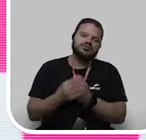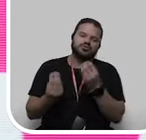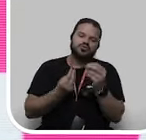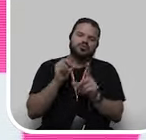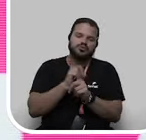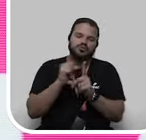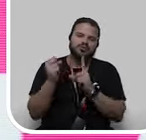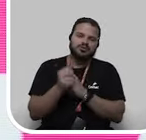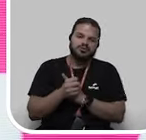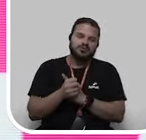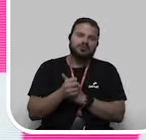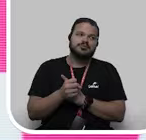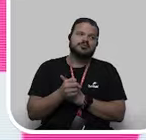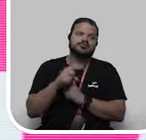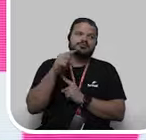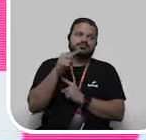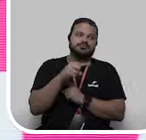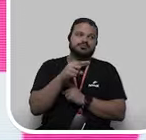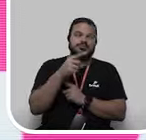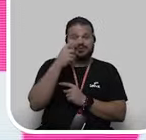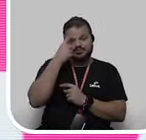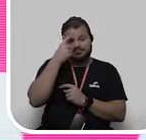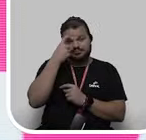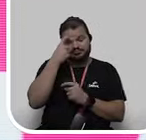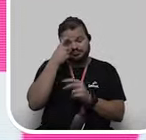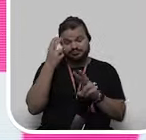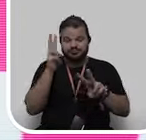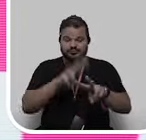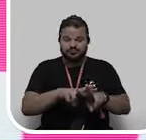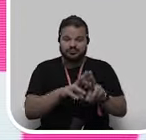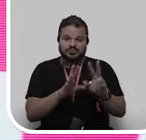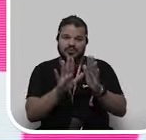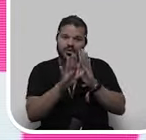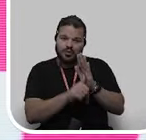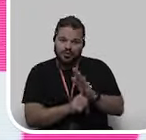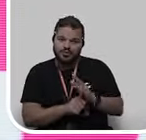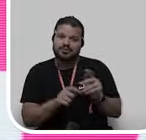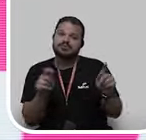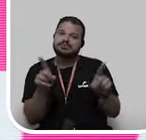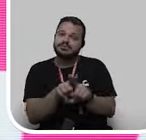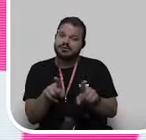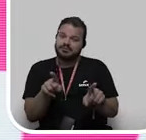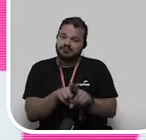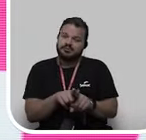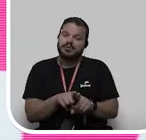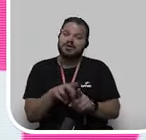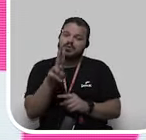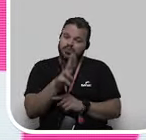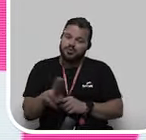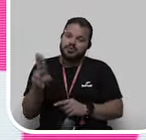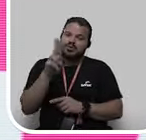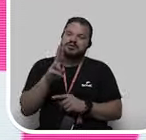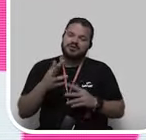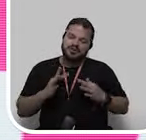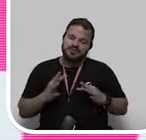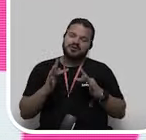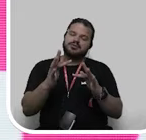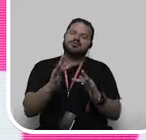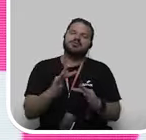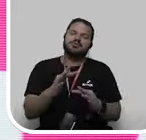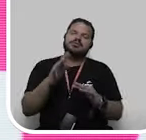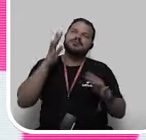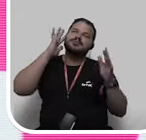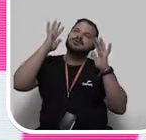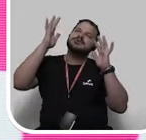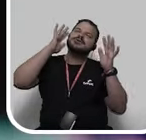sociedade, os criminosos também se digitalizaram e também começam a usar a tecnologia como uma forma de,